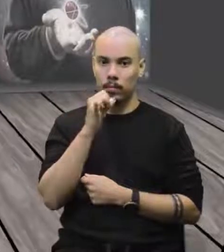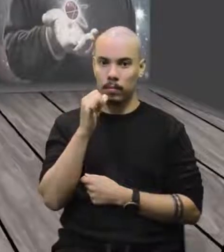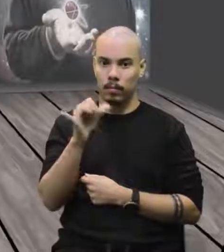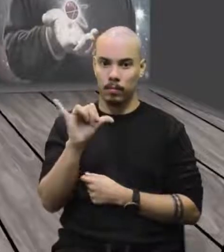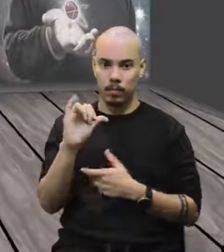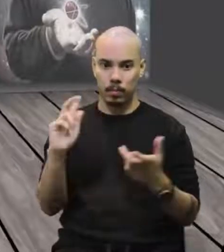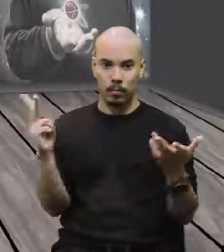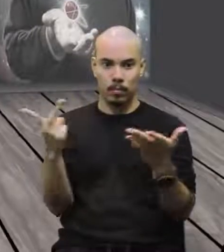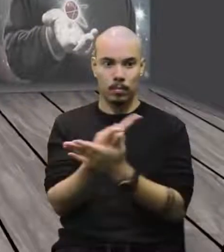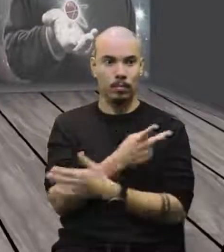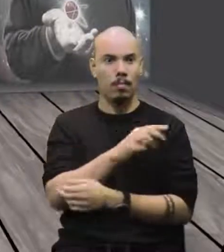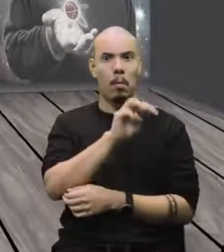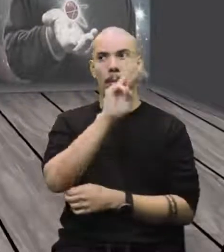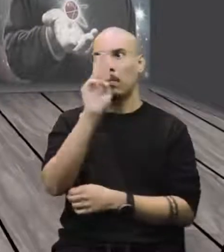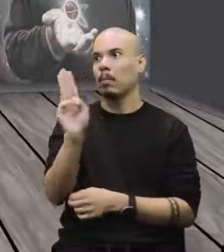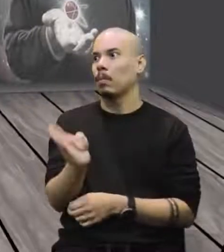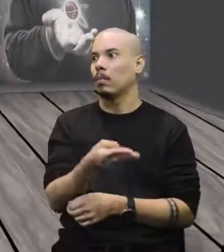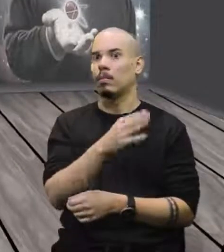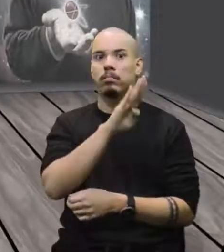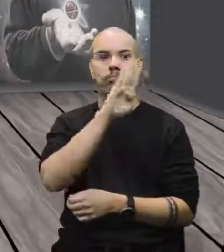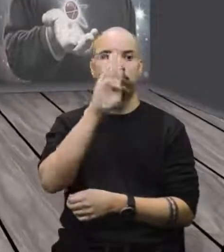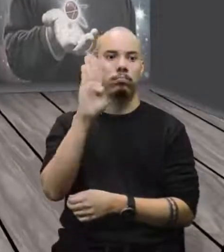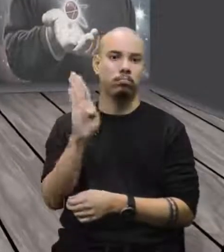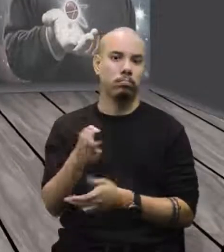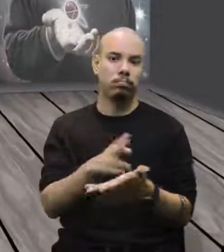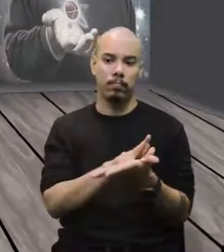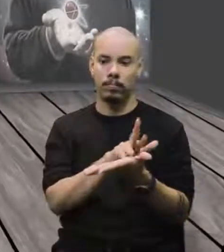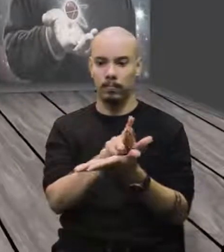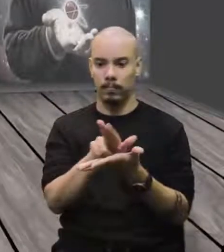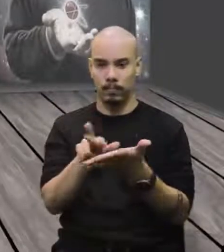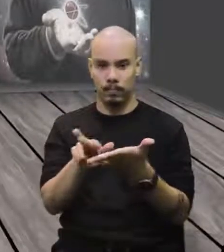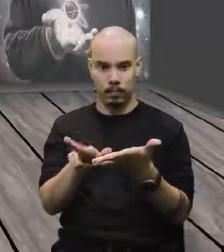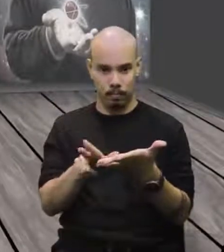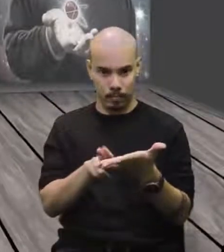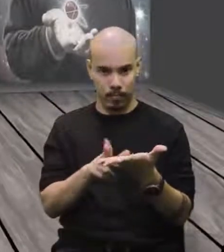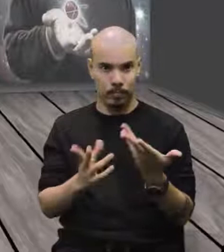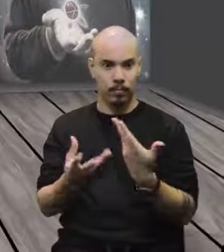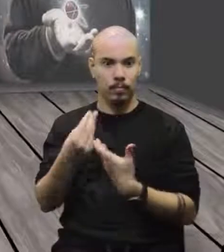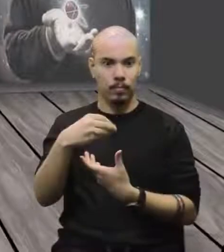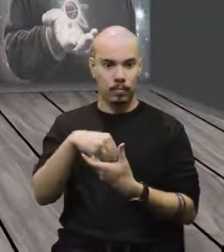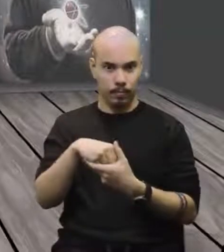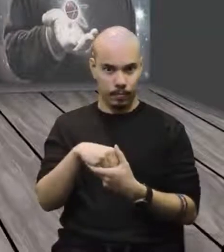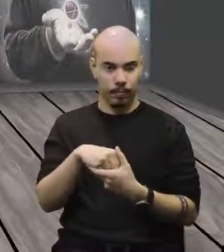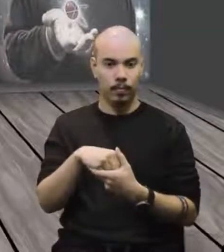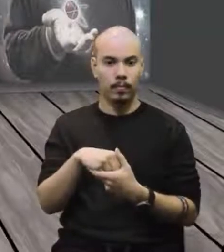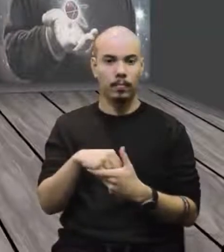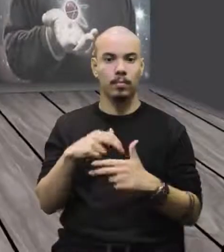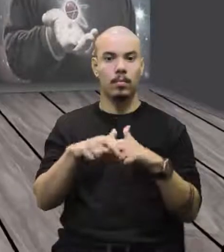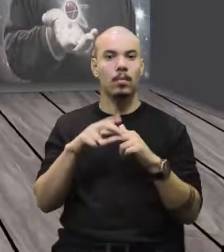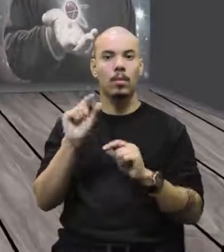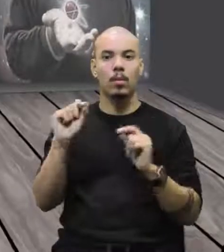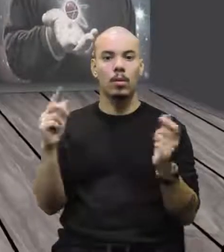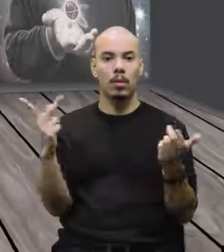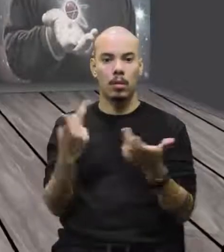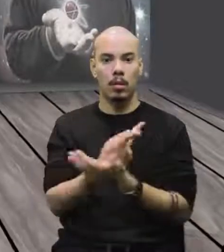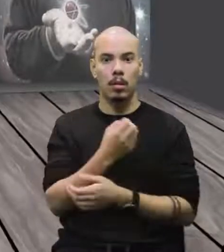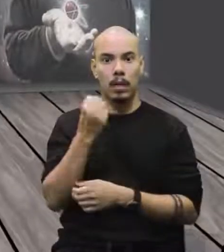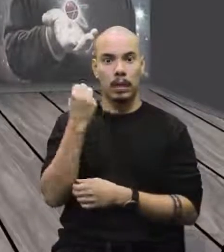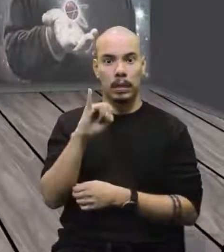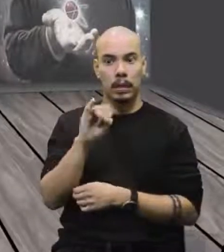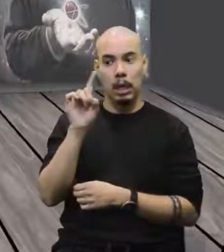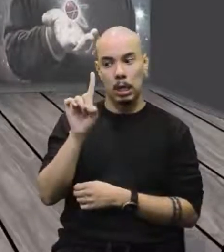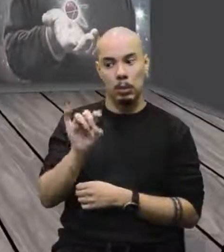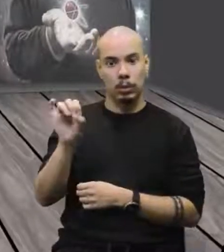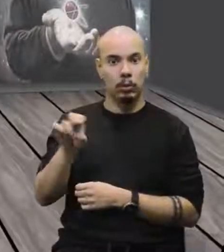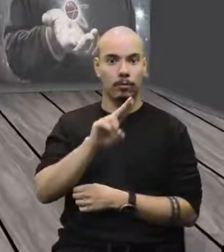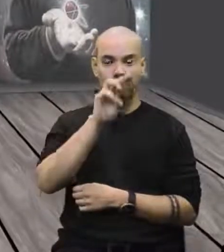ser milhões, bilhões de cargas, né, de elétrons se movendo aí. Então, o que acontece? Se é um ou se é milhões,